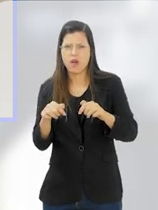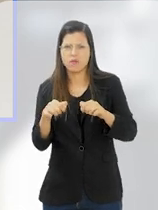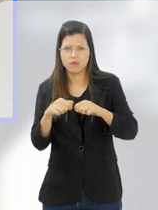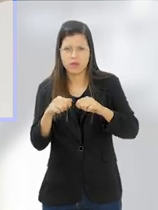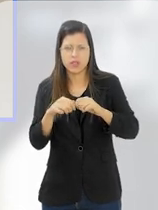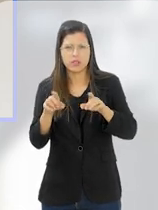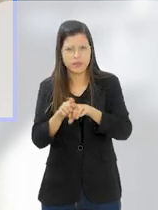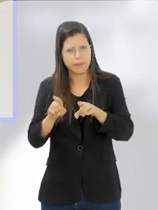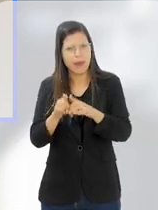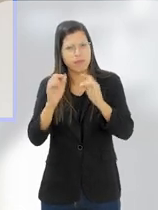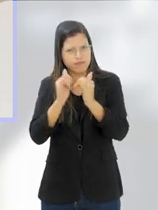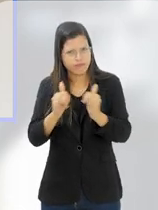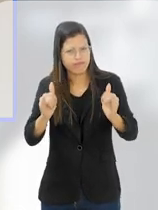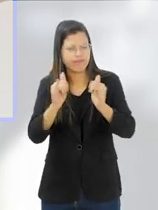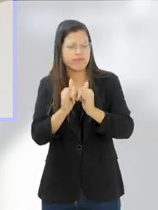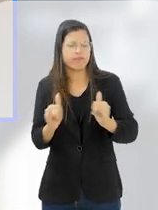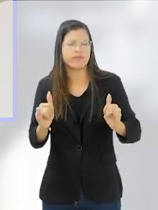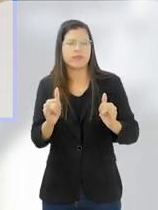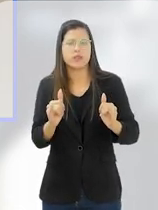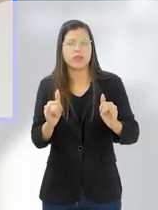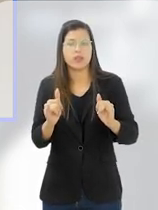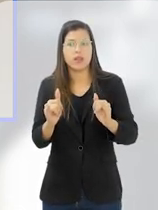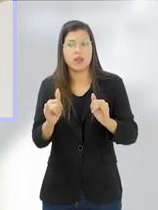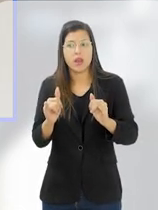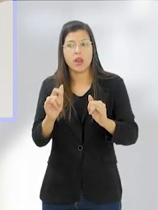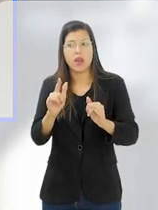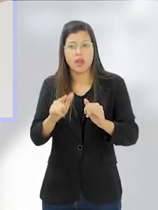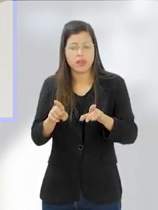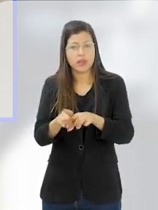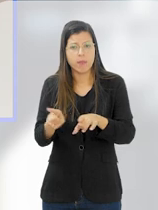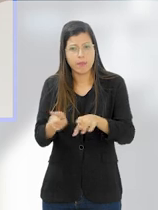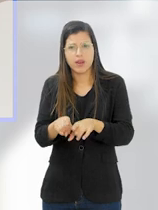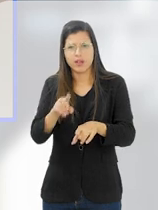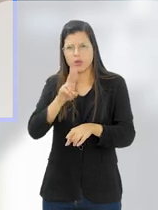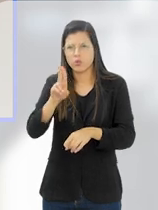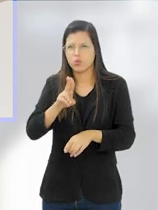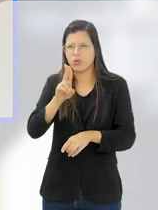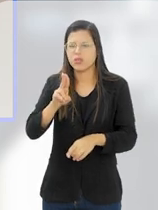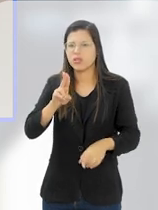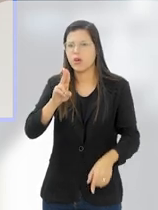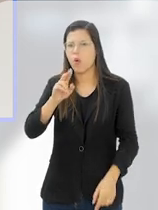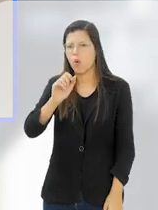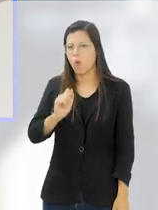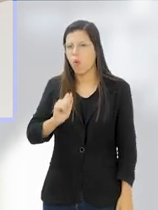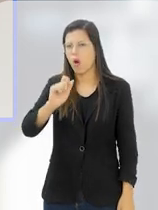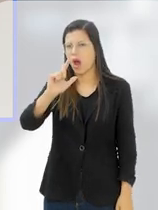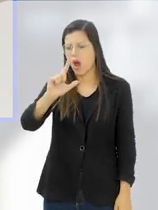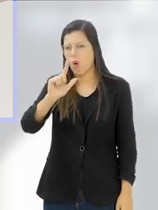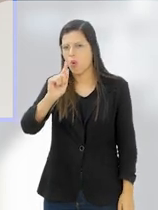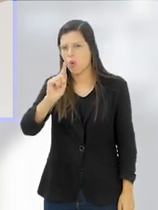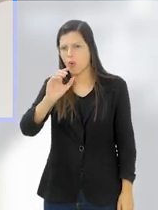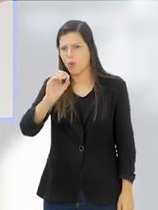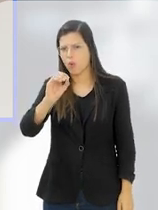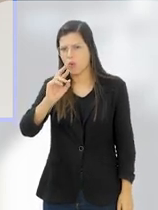faz propaganda e tudo mais. E também é de base algorítmica, né? Então, existe toda